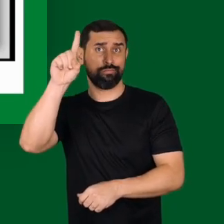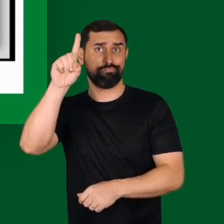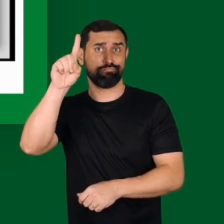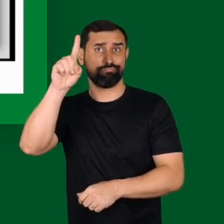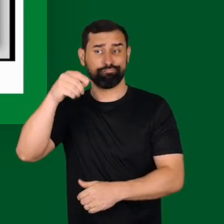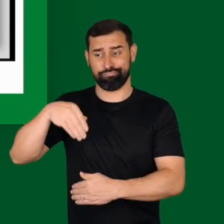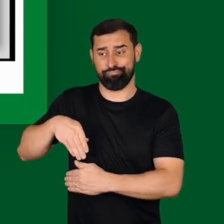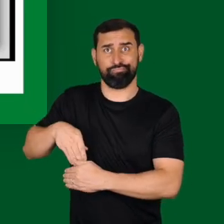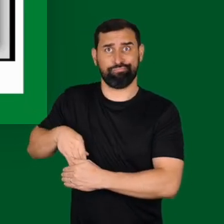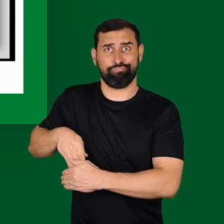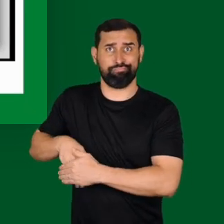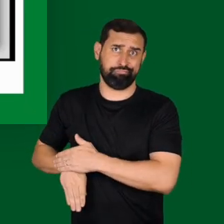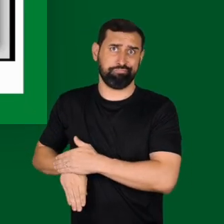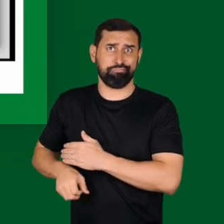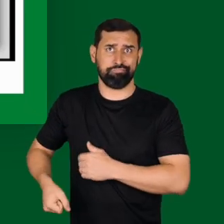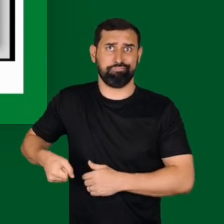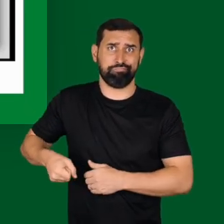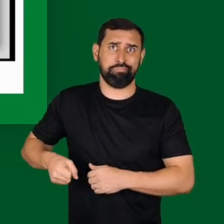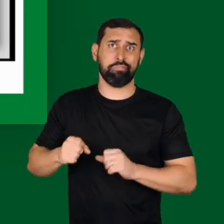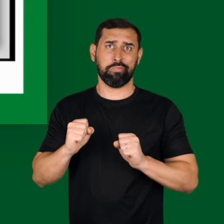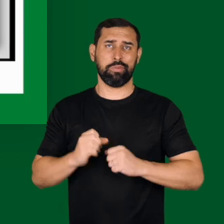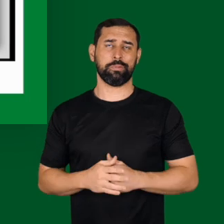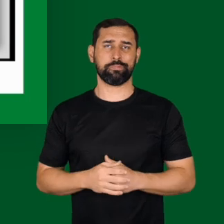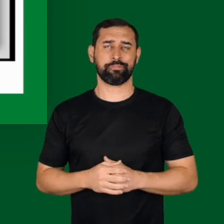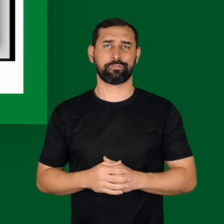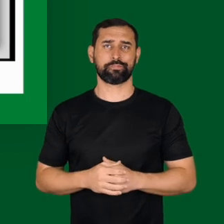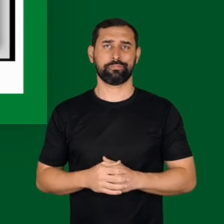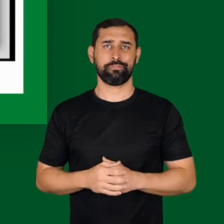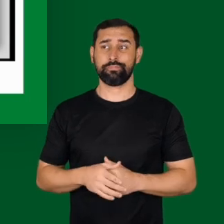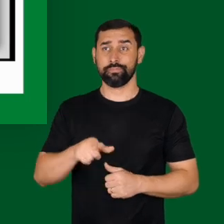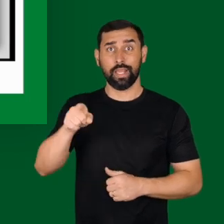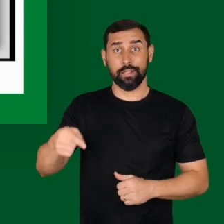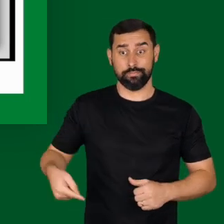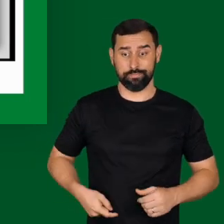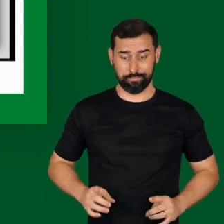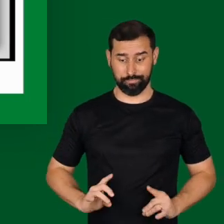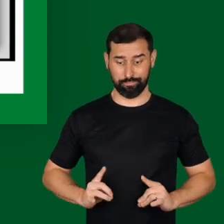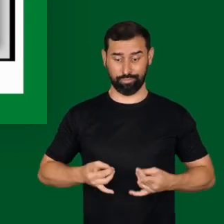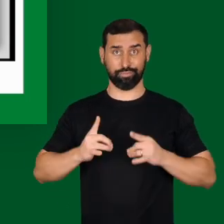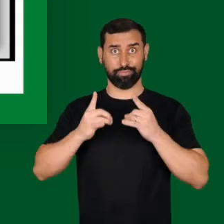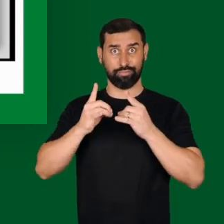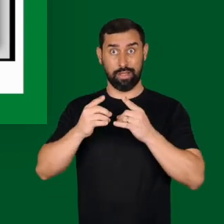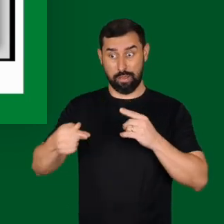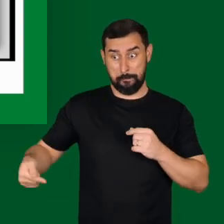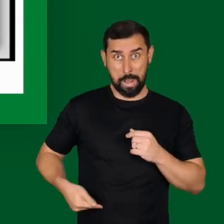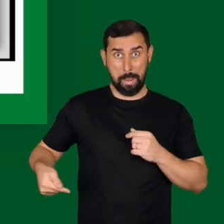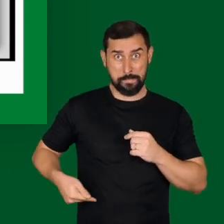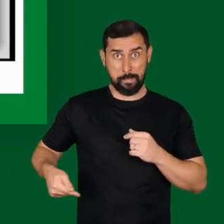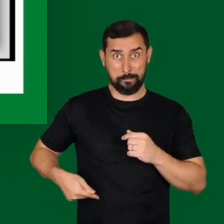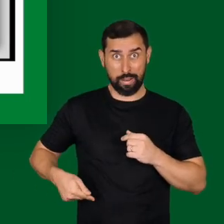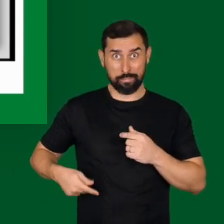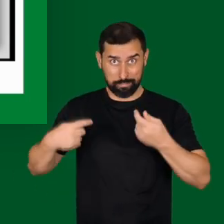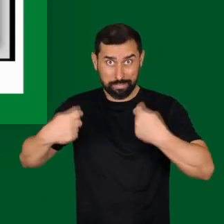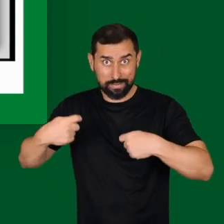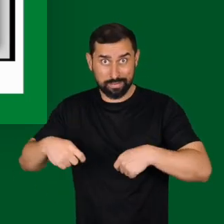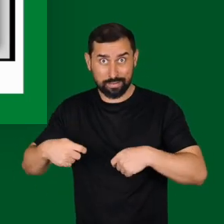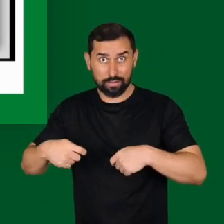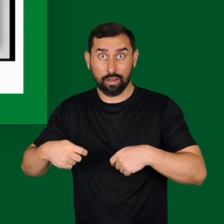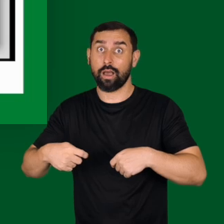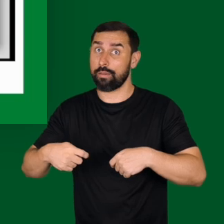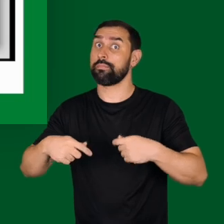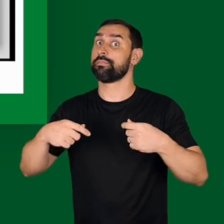mão. Essa criança ou adolescente que aplica insulina, ela deve levar consigo